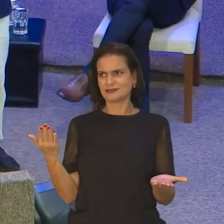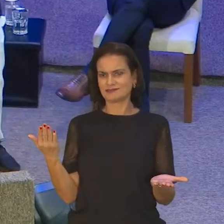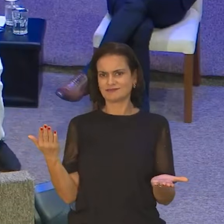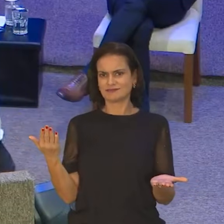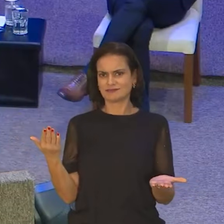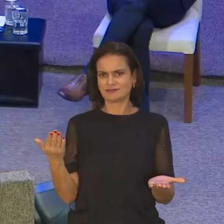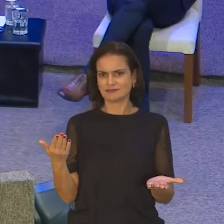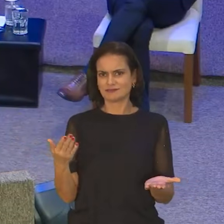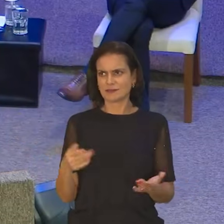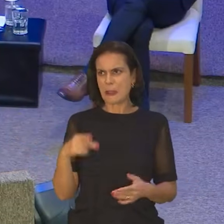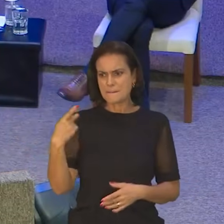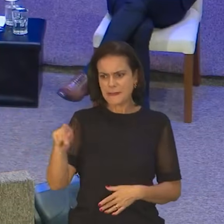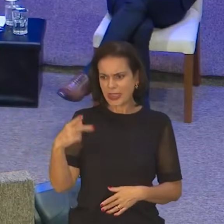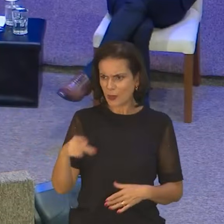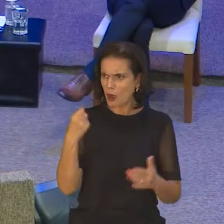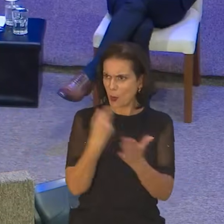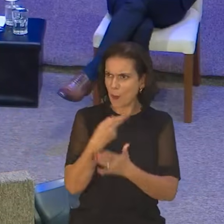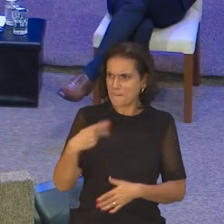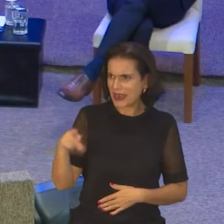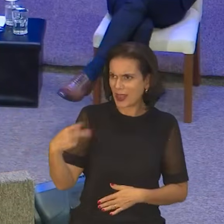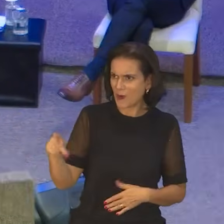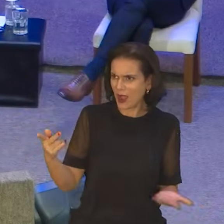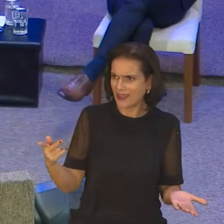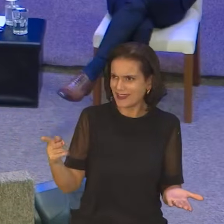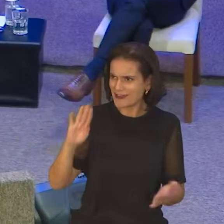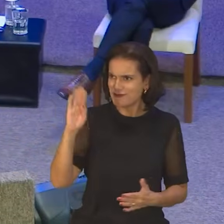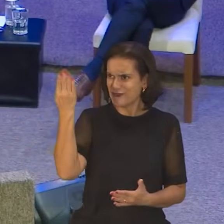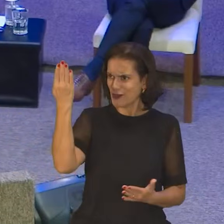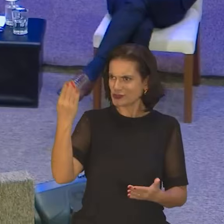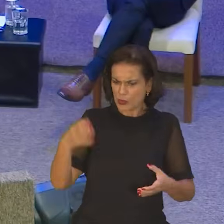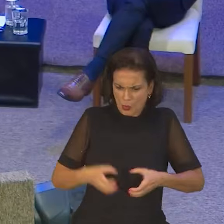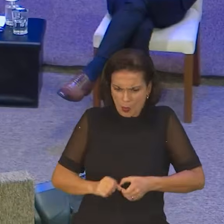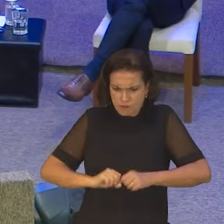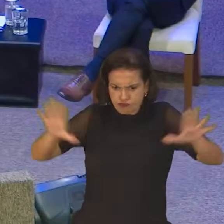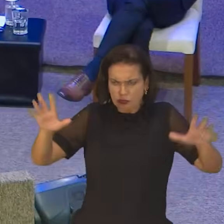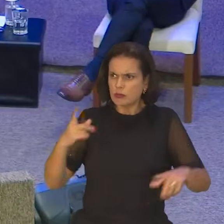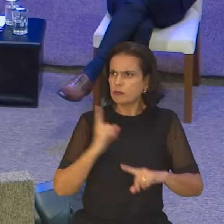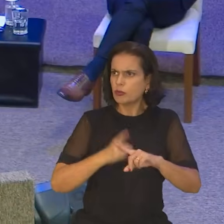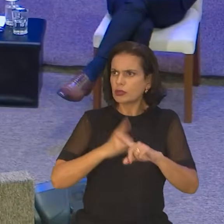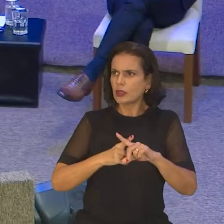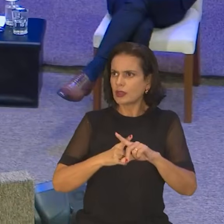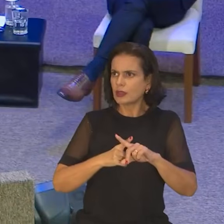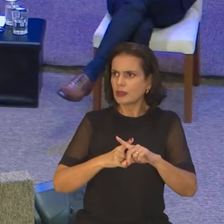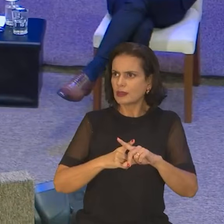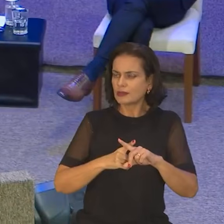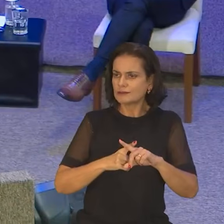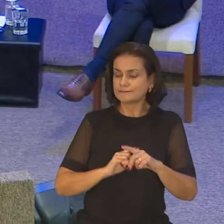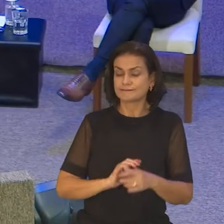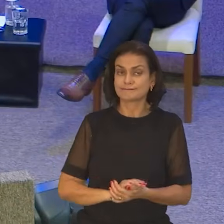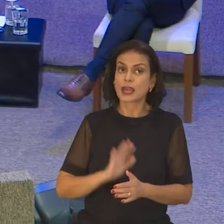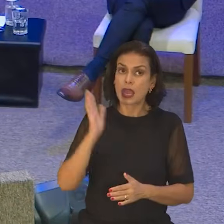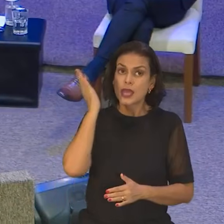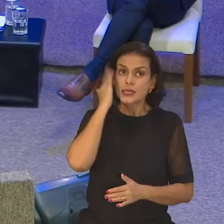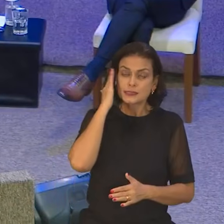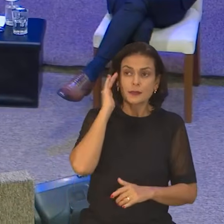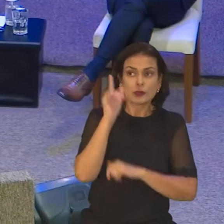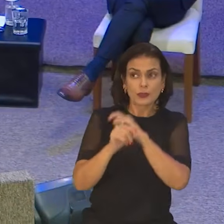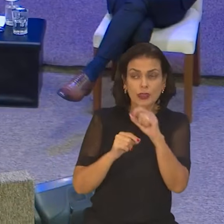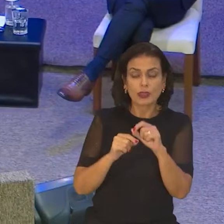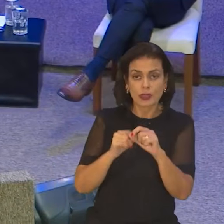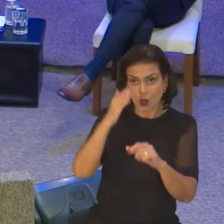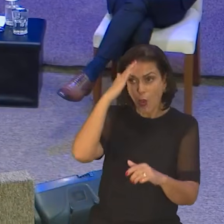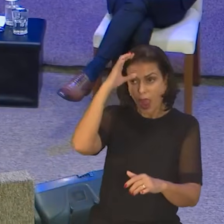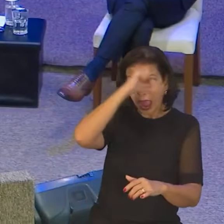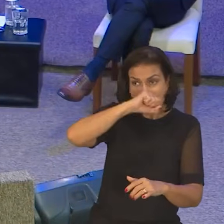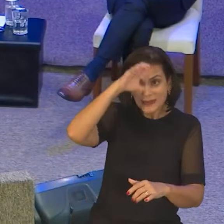Que tal a gente ver por que será que a bomba não explodiu na Bíblia? Sabe? Eu aprendi do